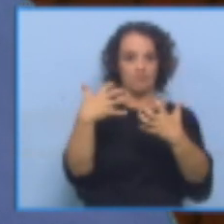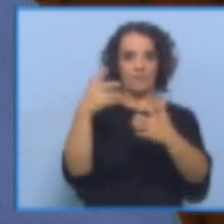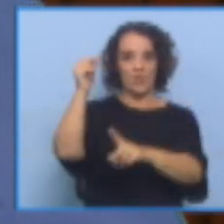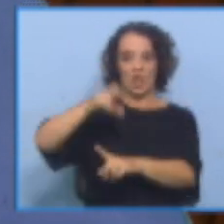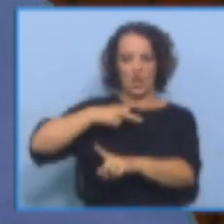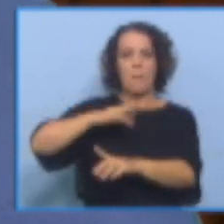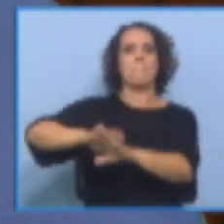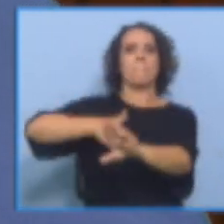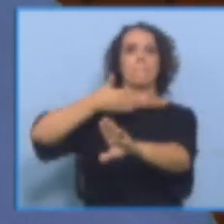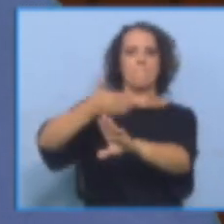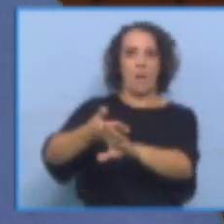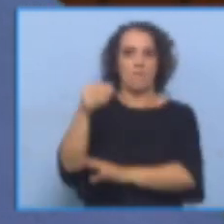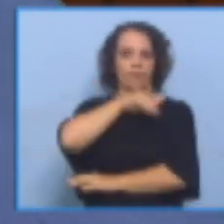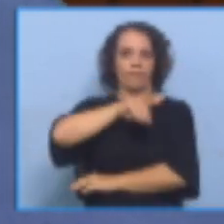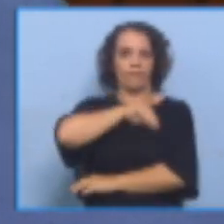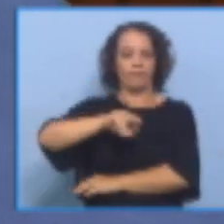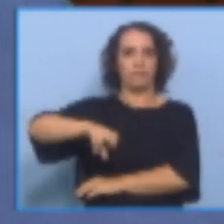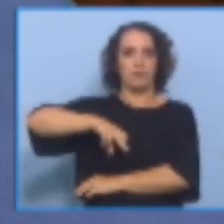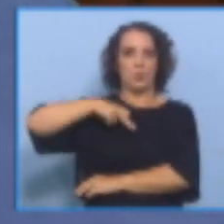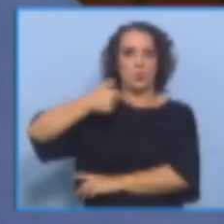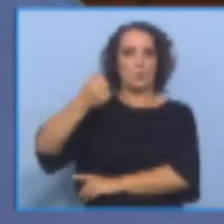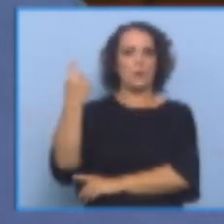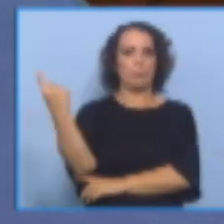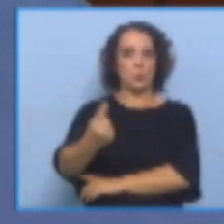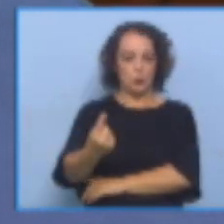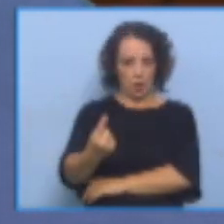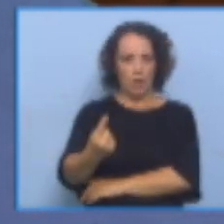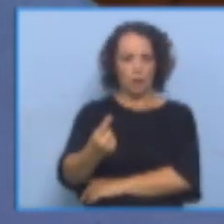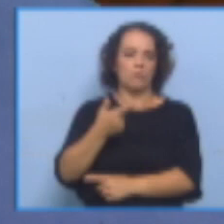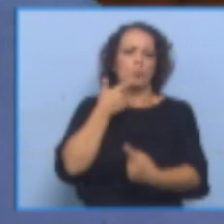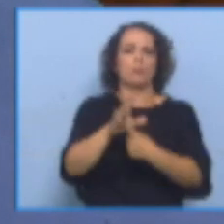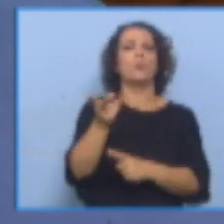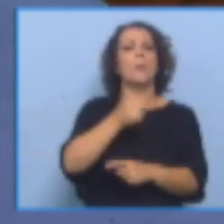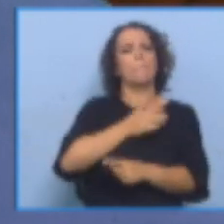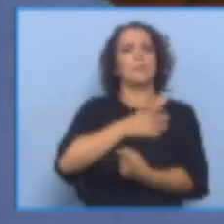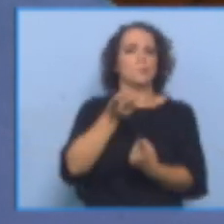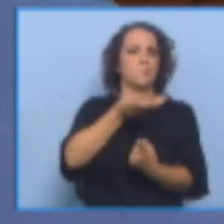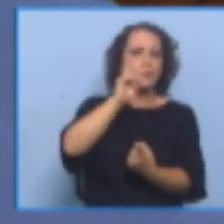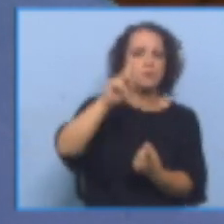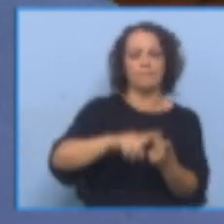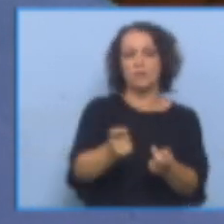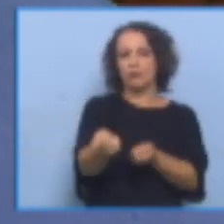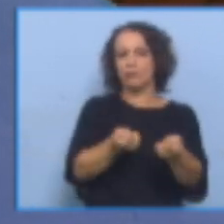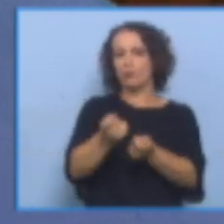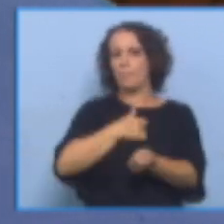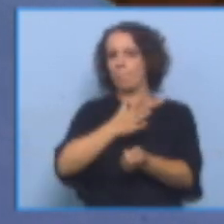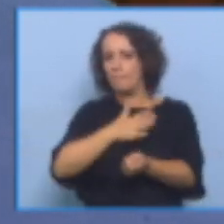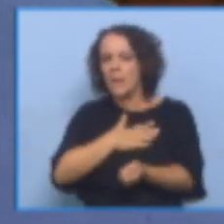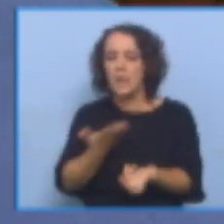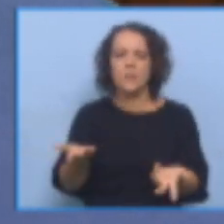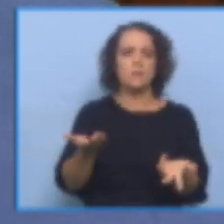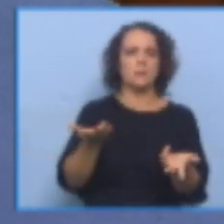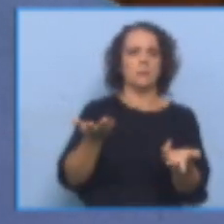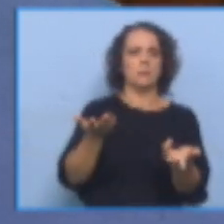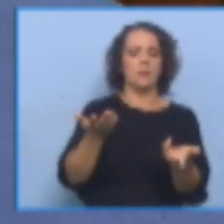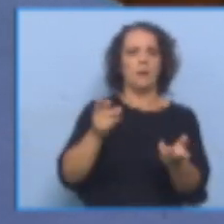mais ricos durante a crise, em 50%, portanto, digamos, um diretor de empresa, um gestor de empresa,